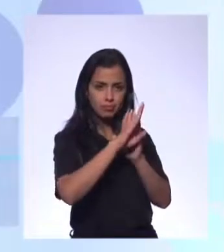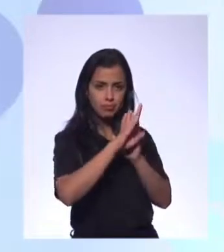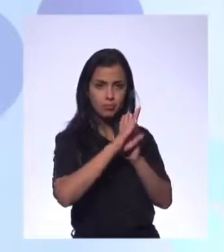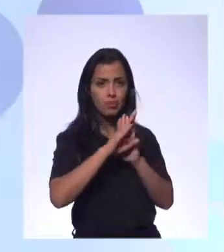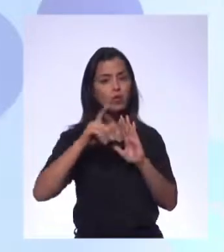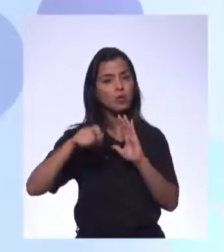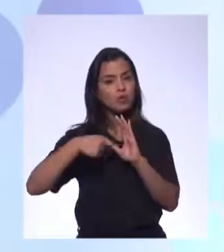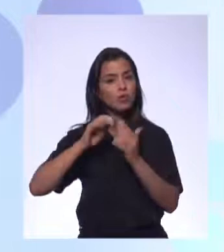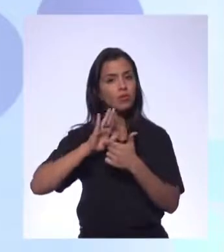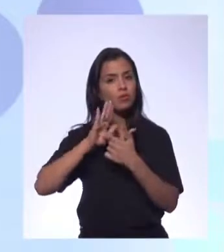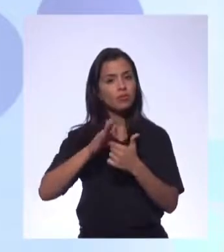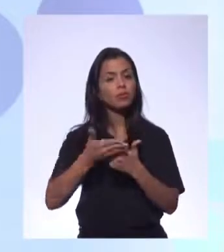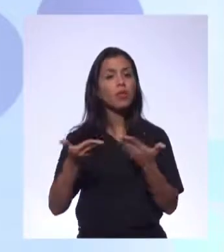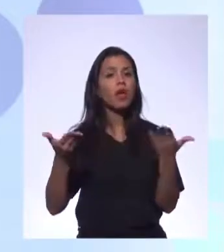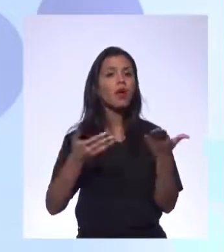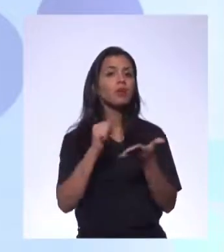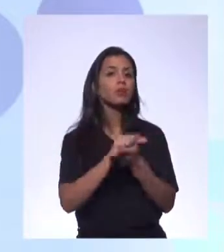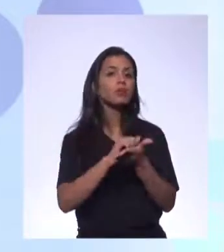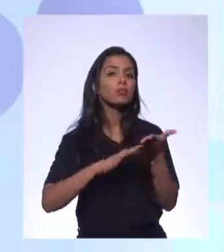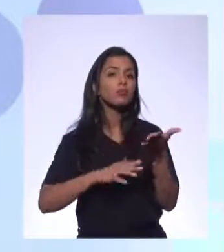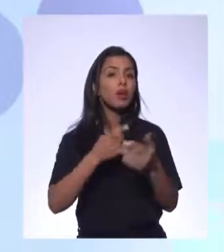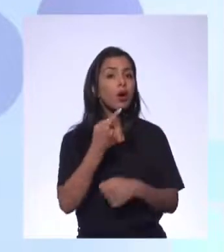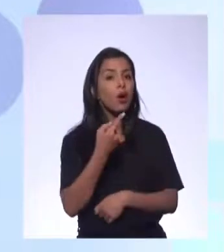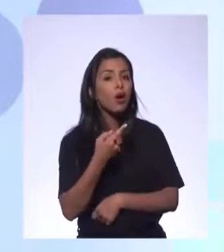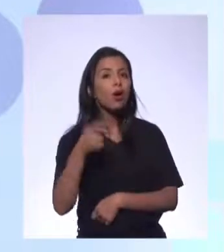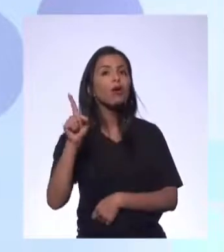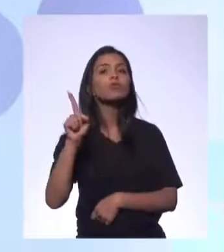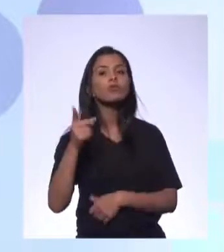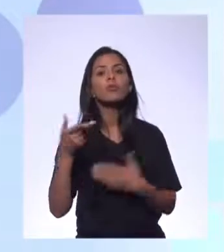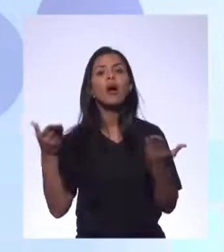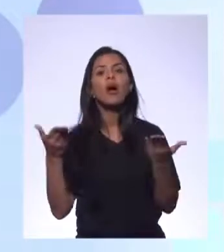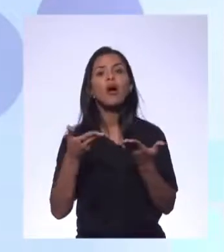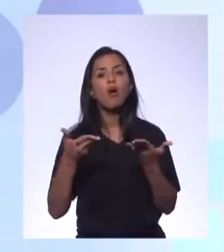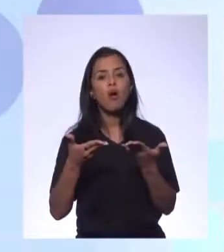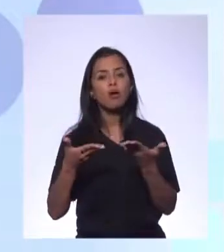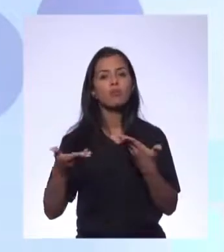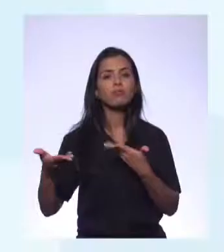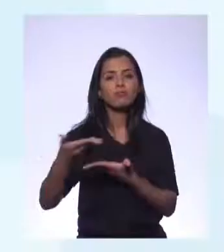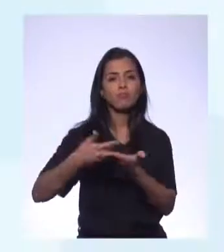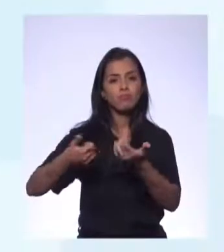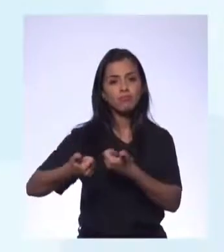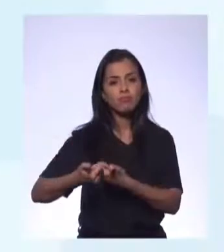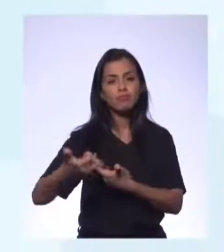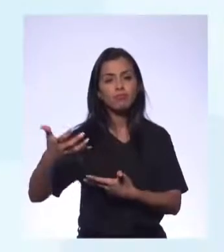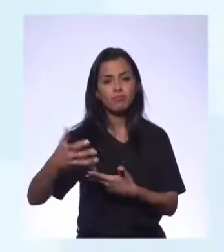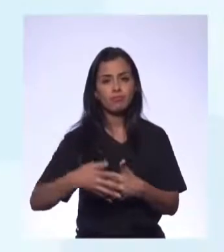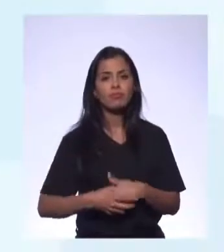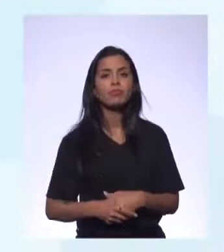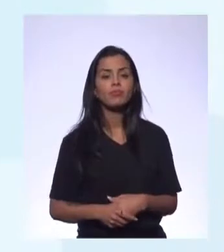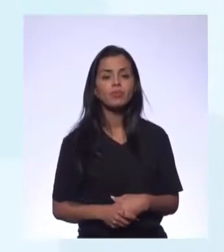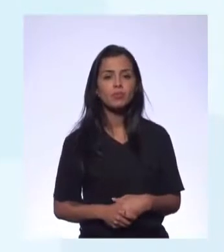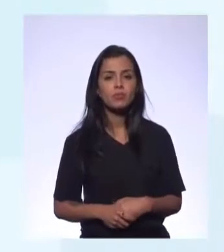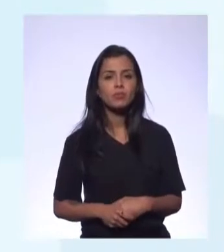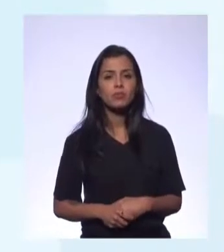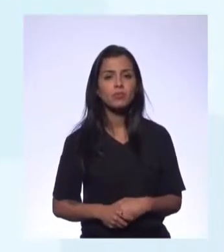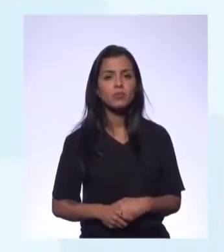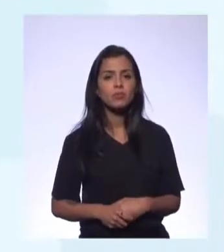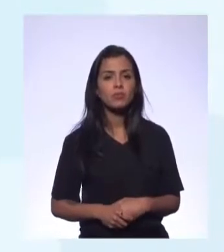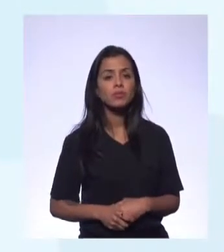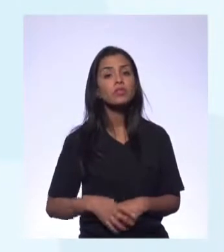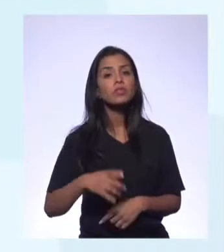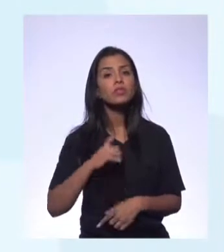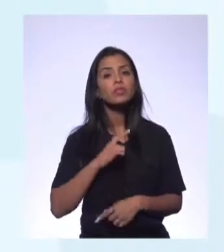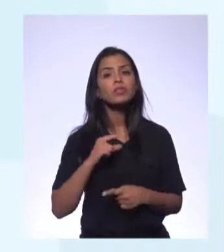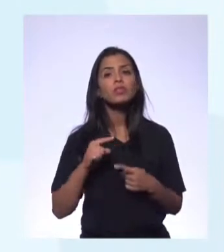como última atividade, último momento da nossa aula, uma interação para vocês. Temos duas